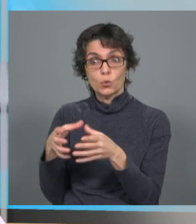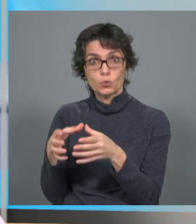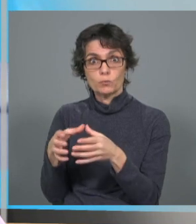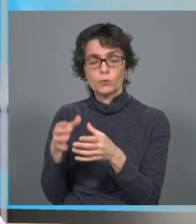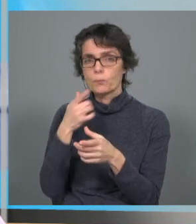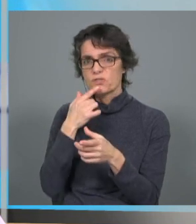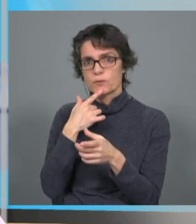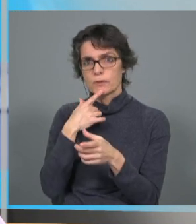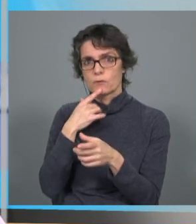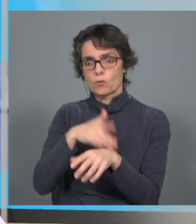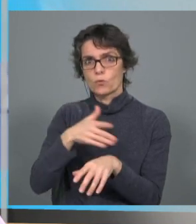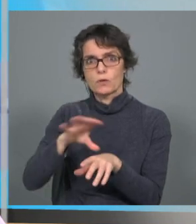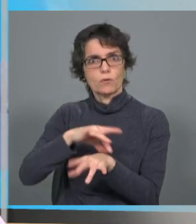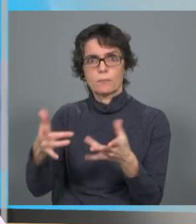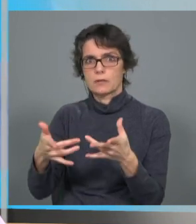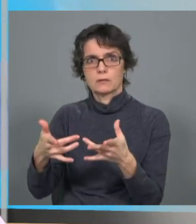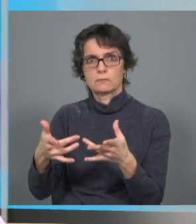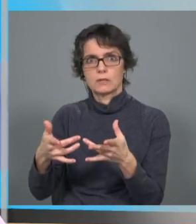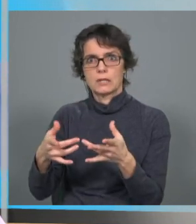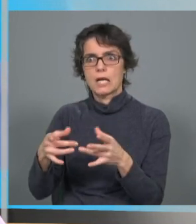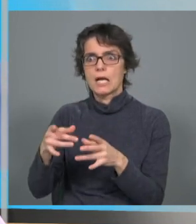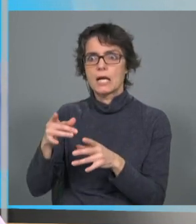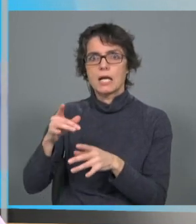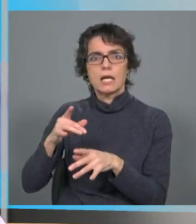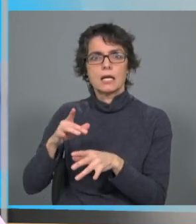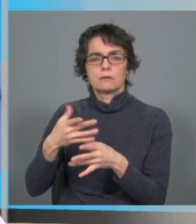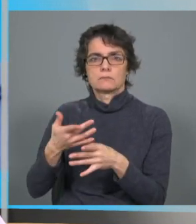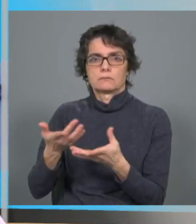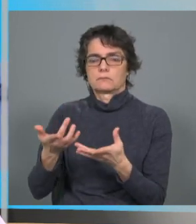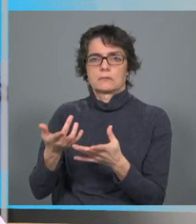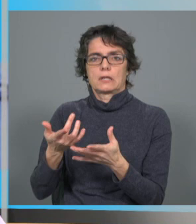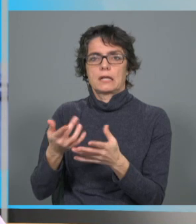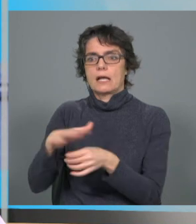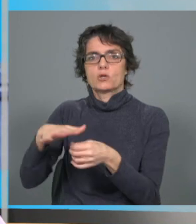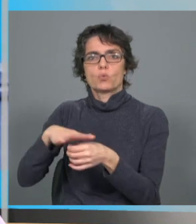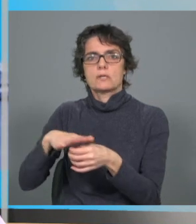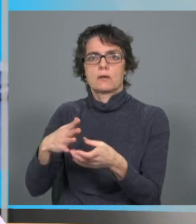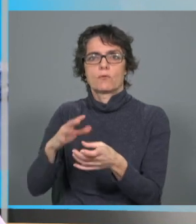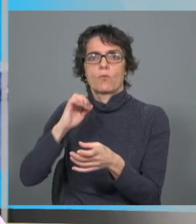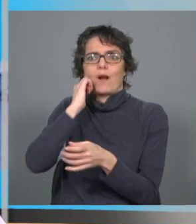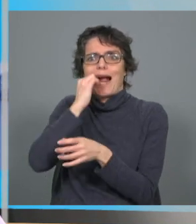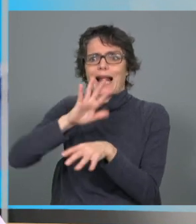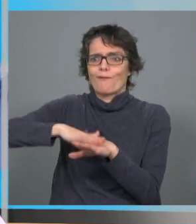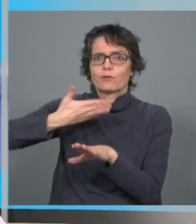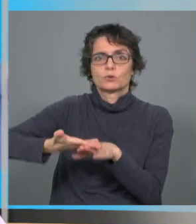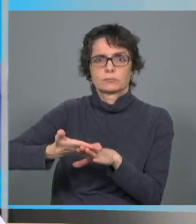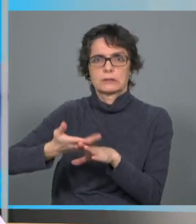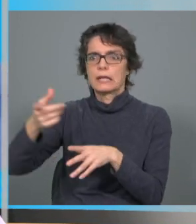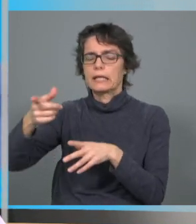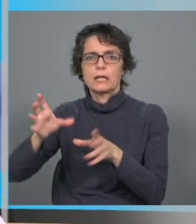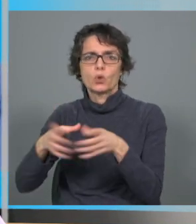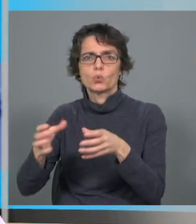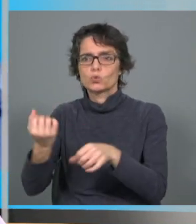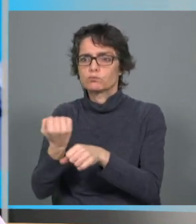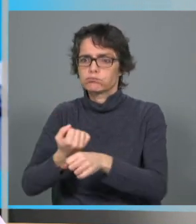da pandemia, e foi absolutamente extraordinário o número de refeições que confeccionavam e que davam por dia e por semana. É uma